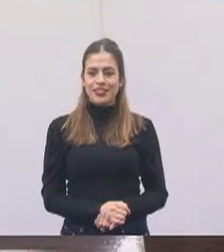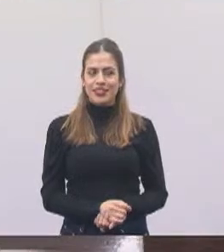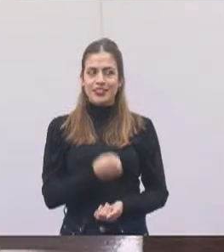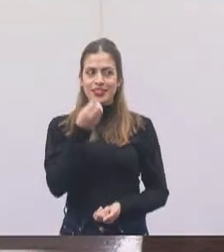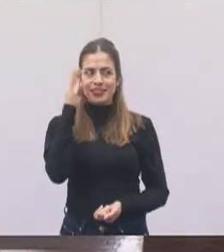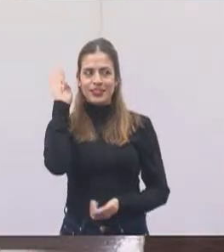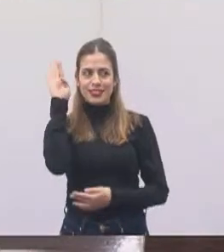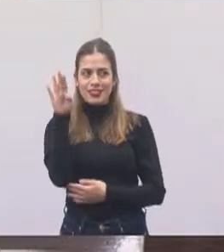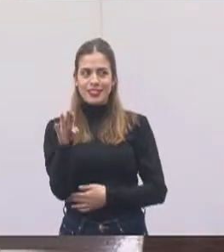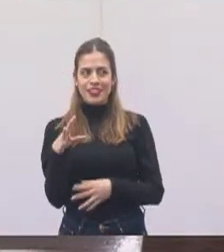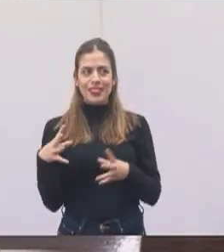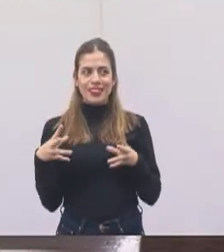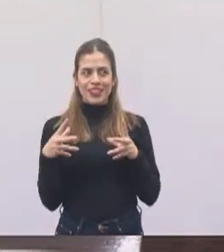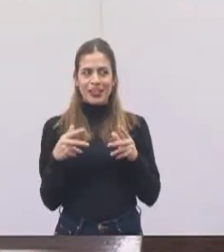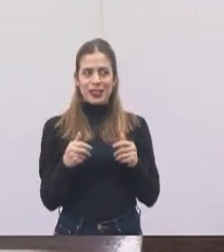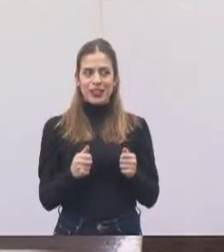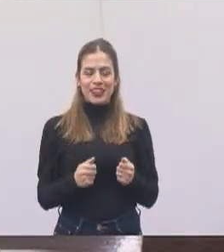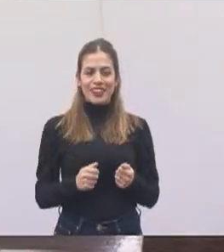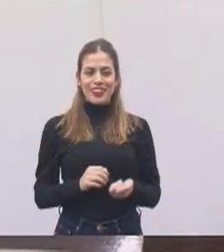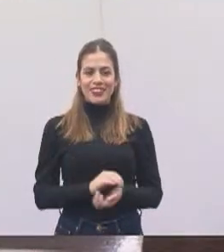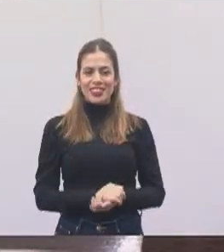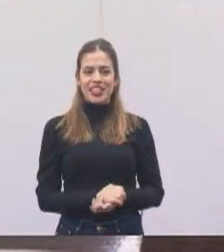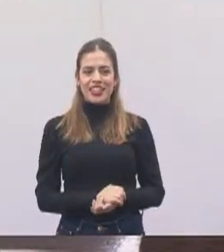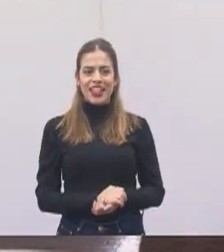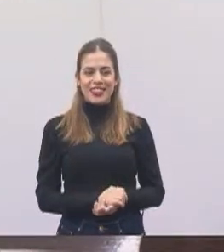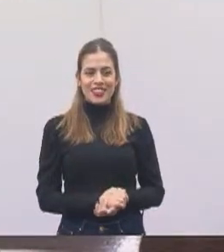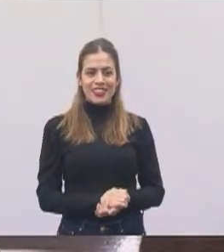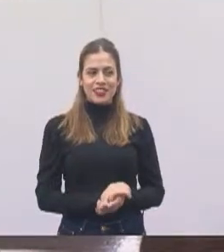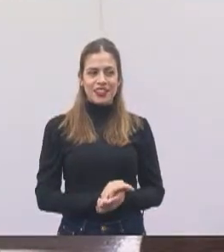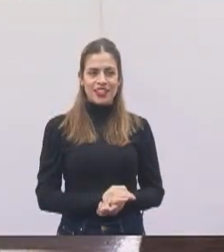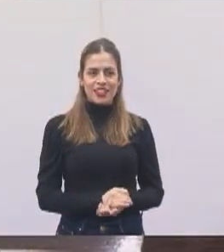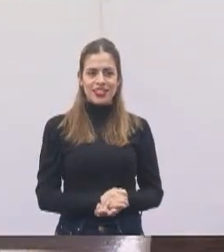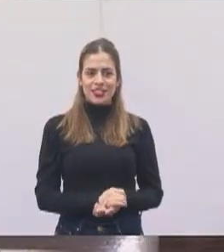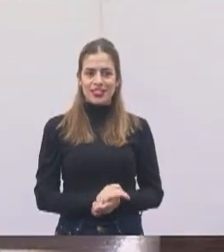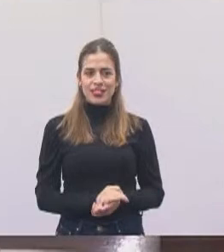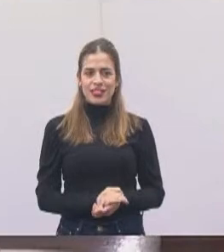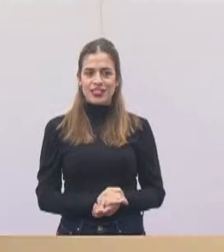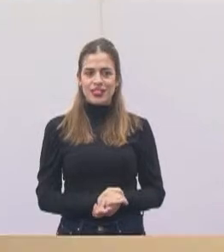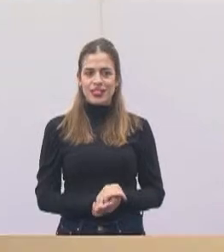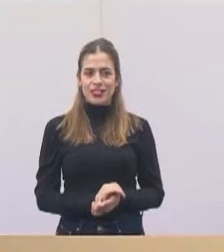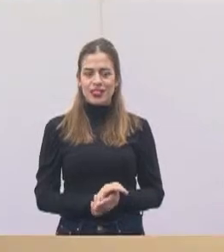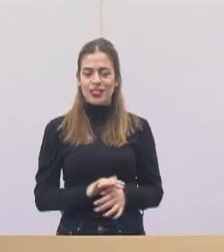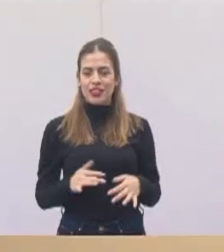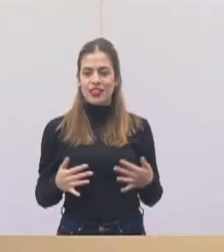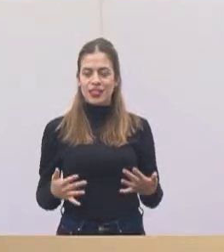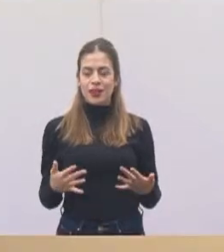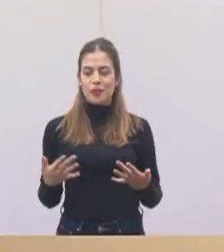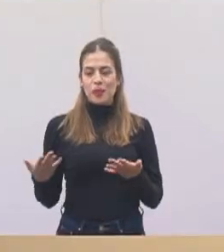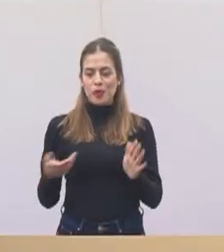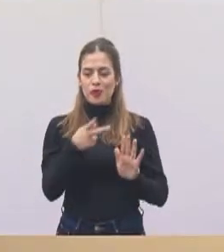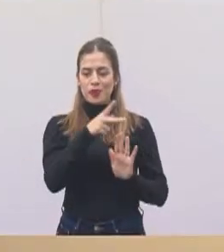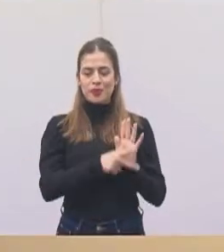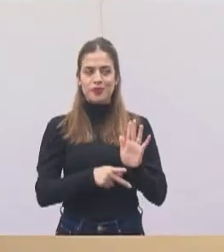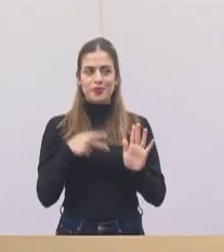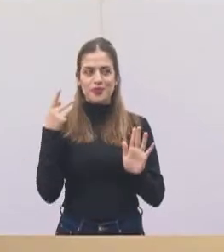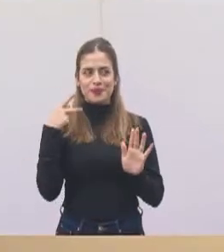Boa tarde a todos. Quero também aqui tecer meus comentários em relação desse projeto do vereador